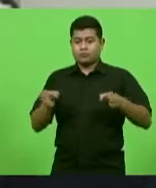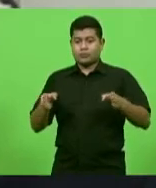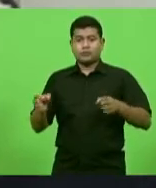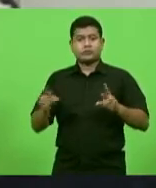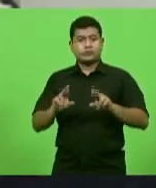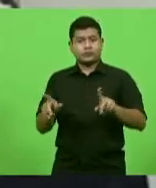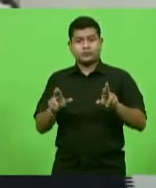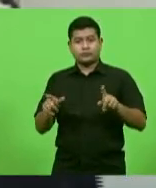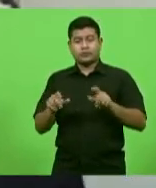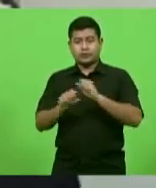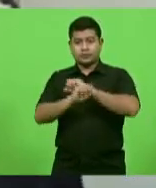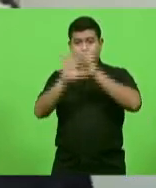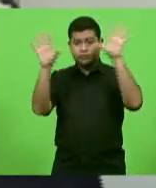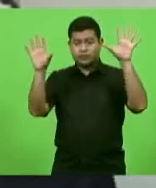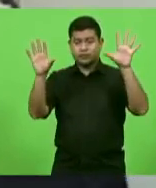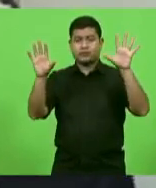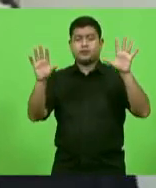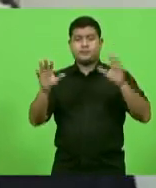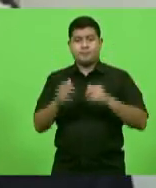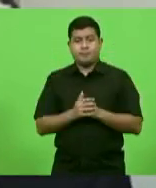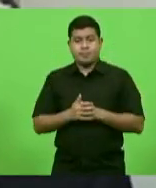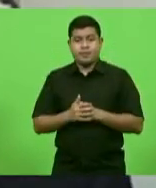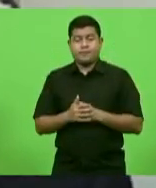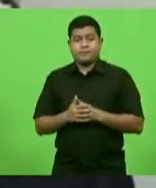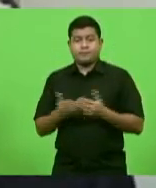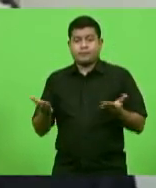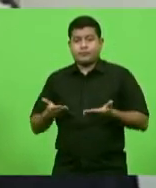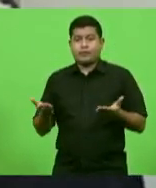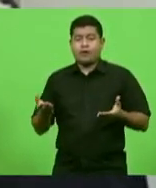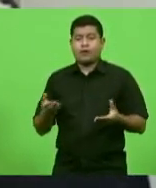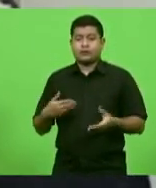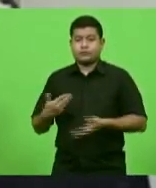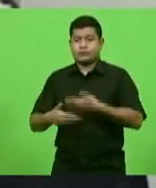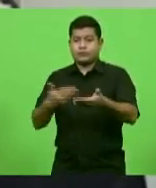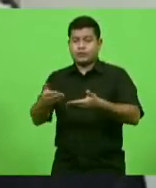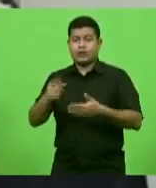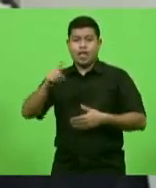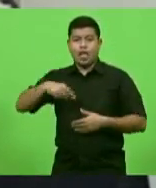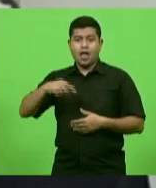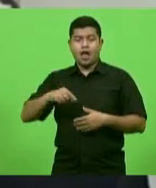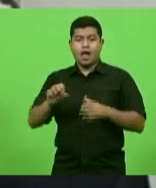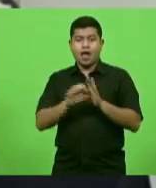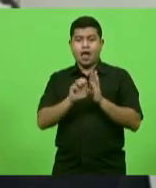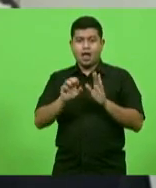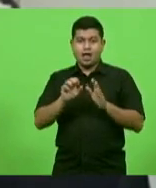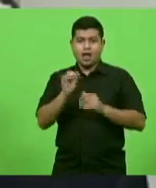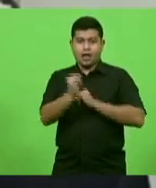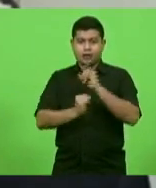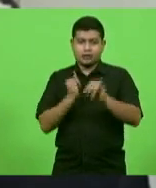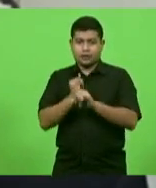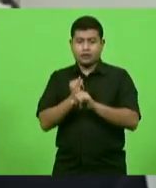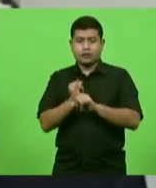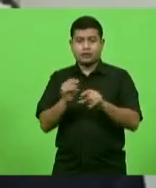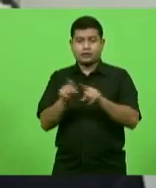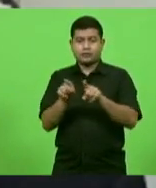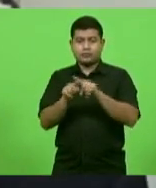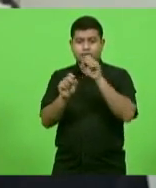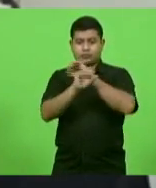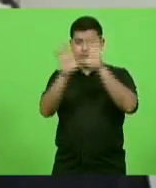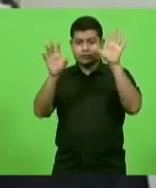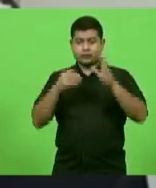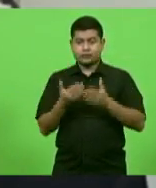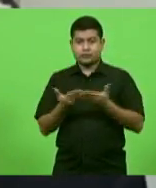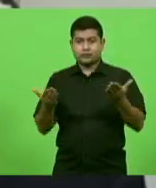de transparência e de publicidade atualmente os processos são eletrônicos e públicos com acesso franqueado a qualquer